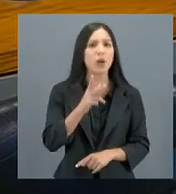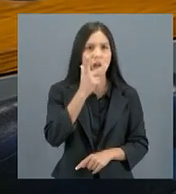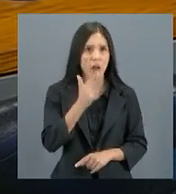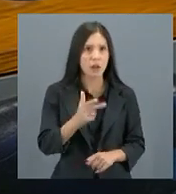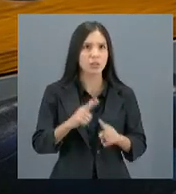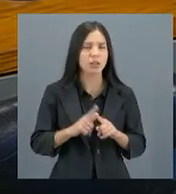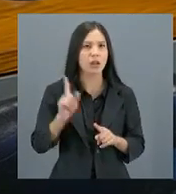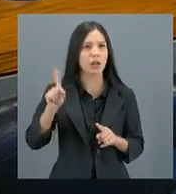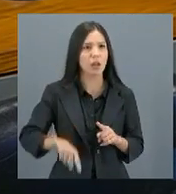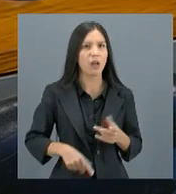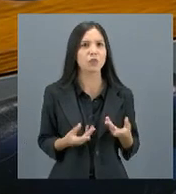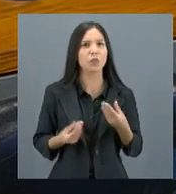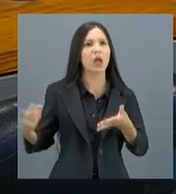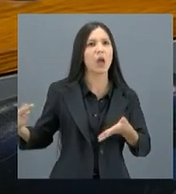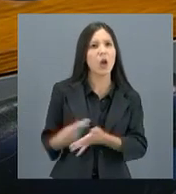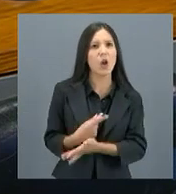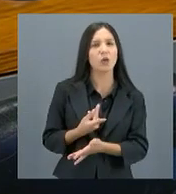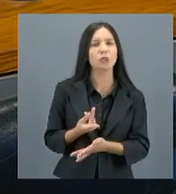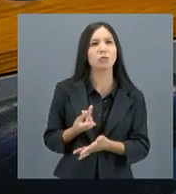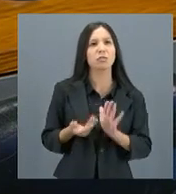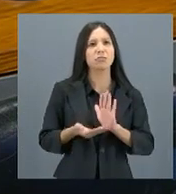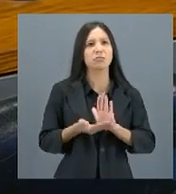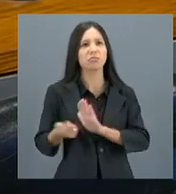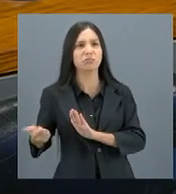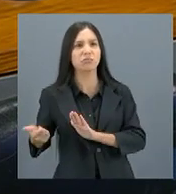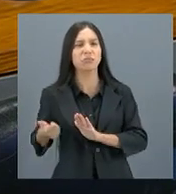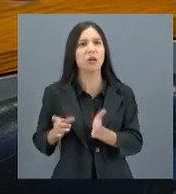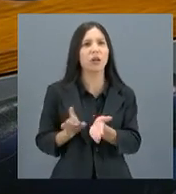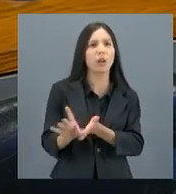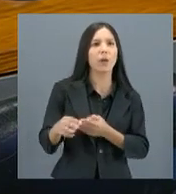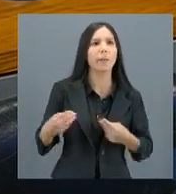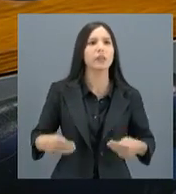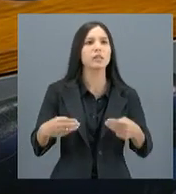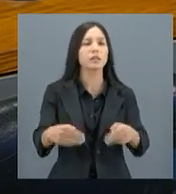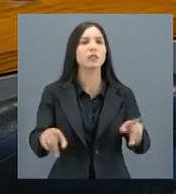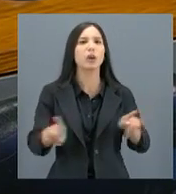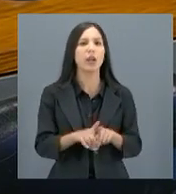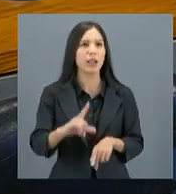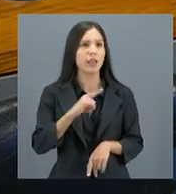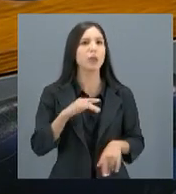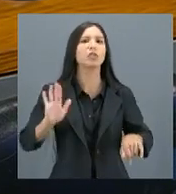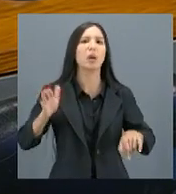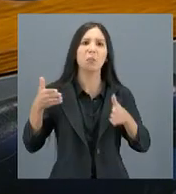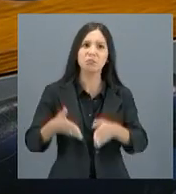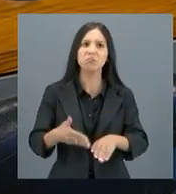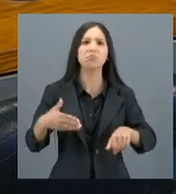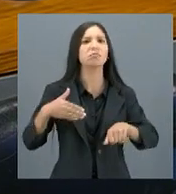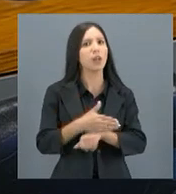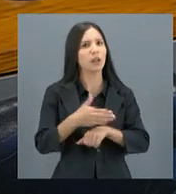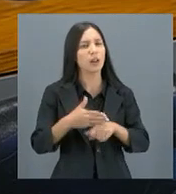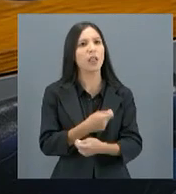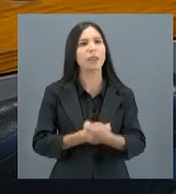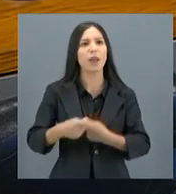foi exonerado sumariamente do Ministério da Fazenda, mesmo tendo participado das negociações